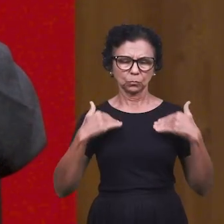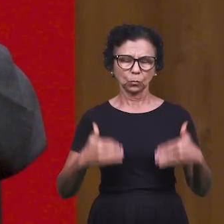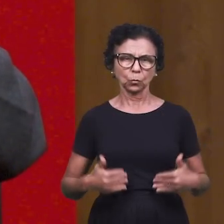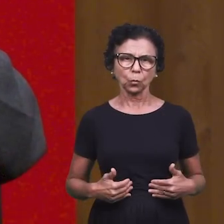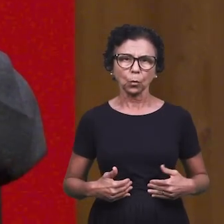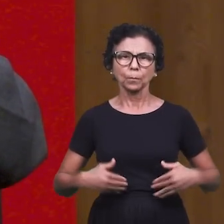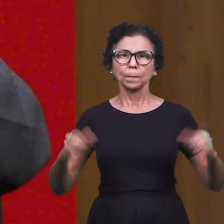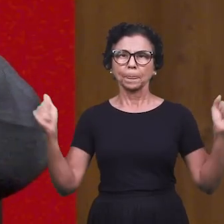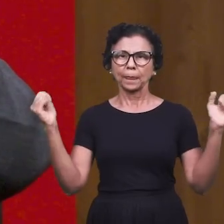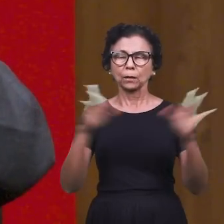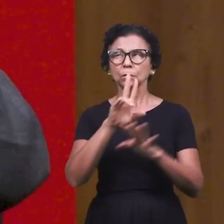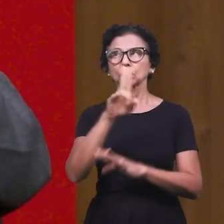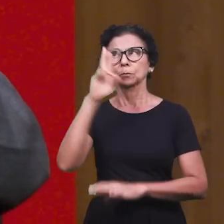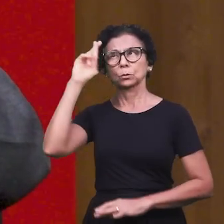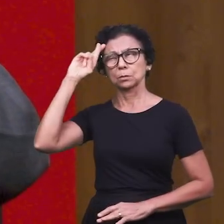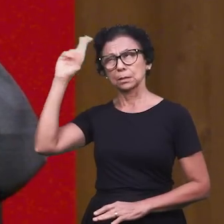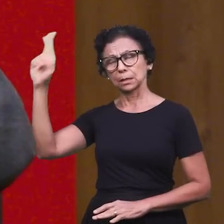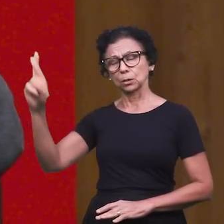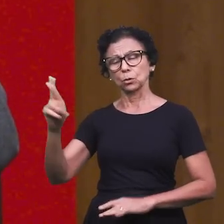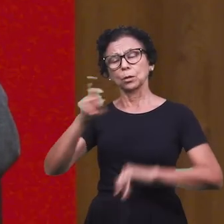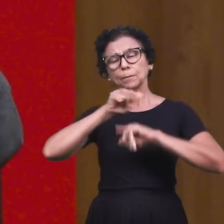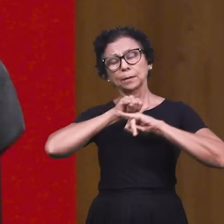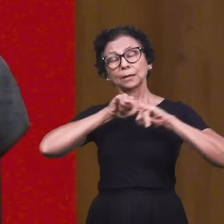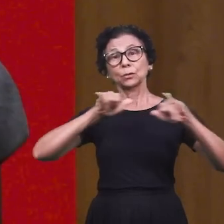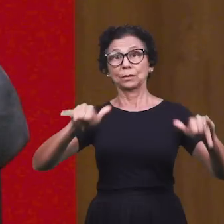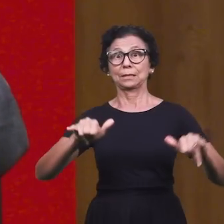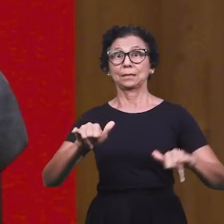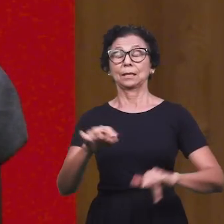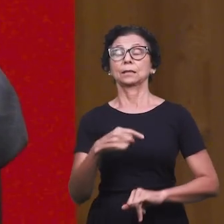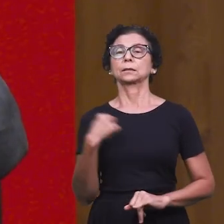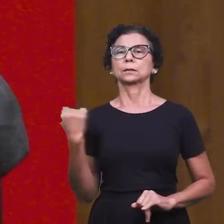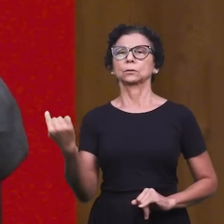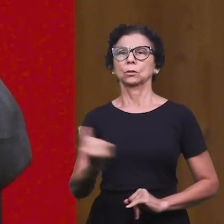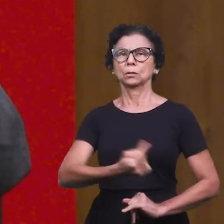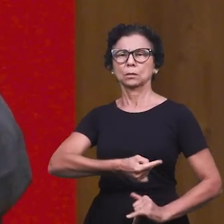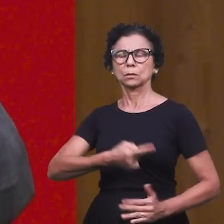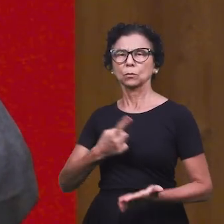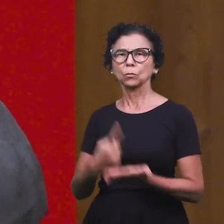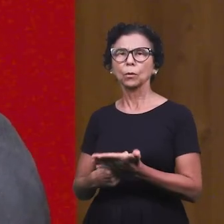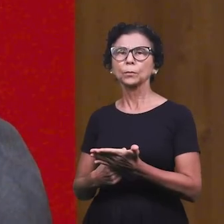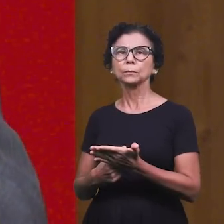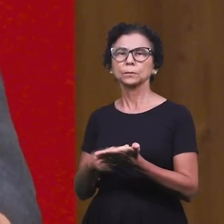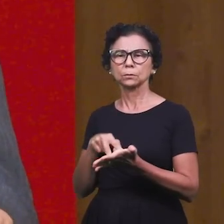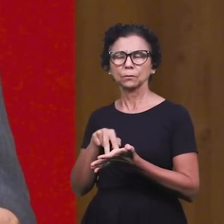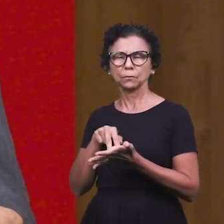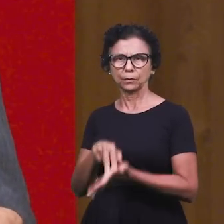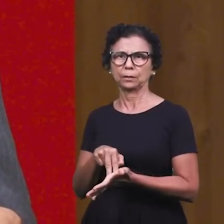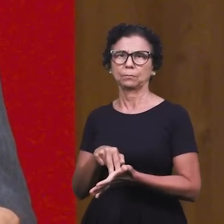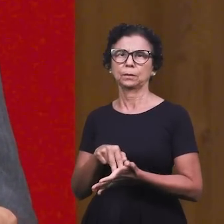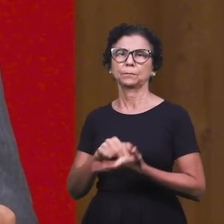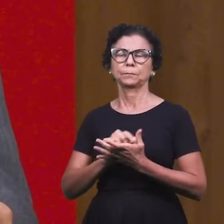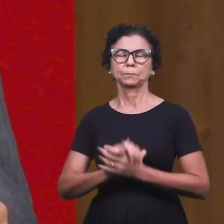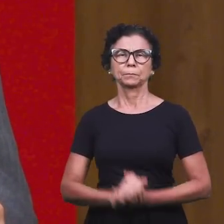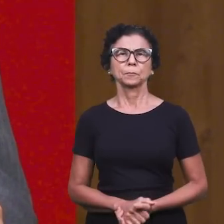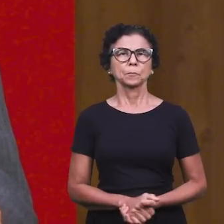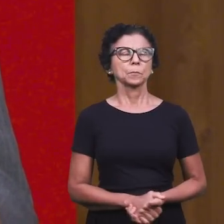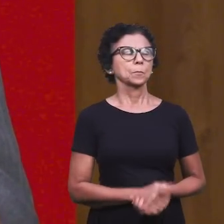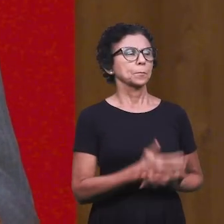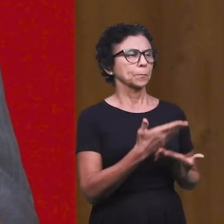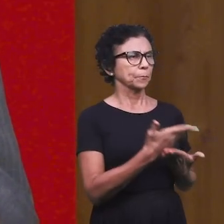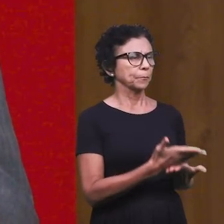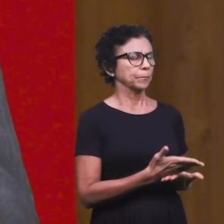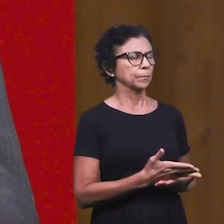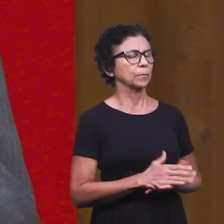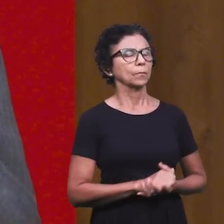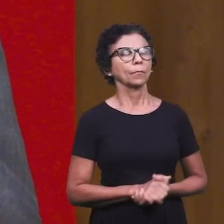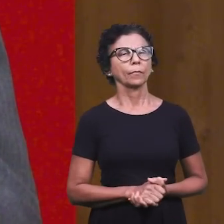o nome do Senhor e para dizer que nós estamos nesta aliança que ele fez conosco. O pastor Luiz Eugênio gostaria de dar alguma